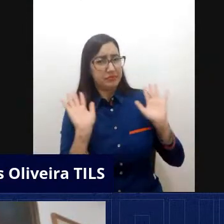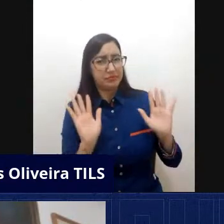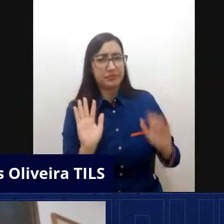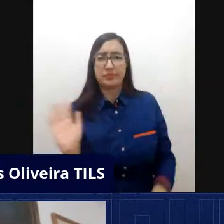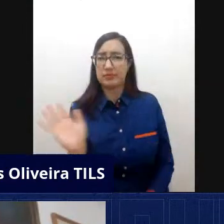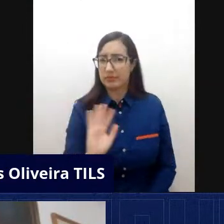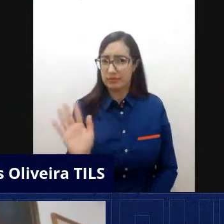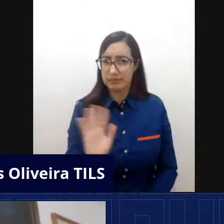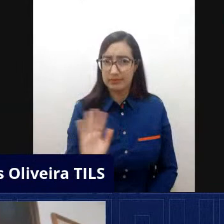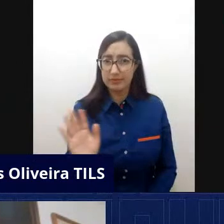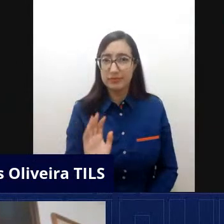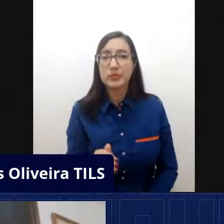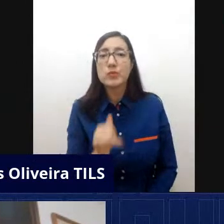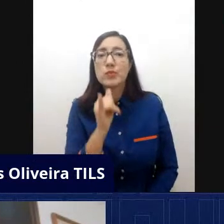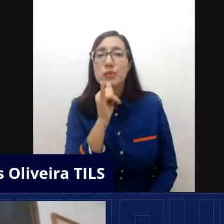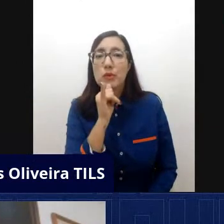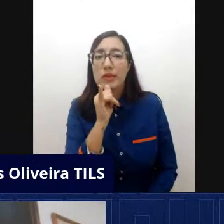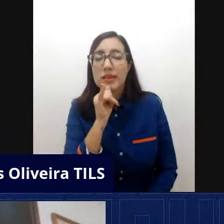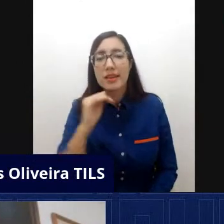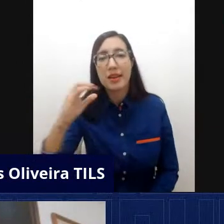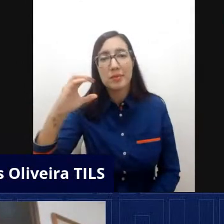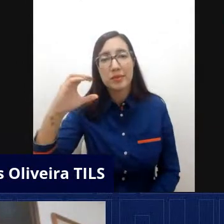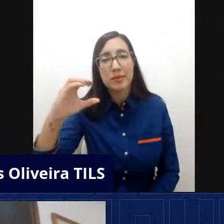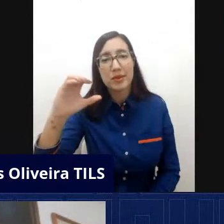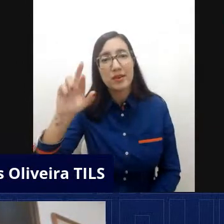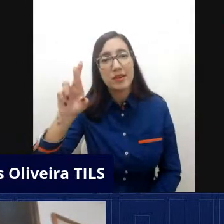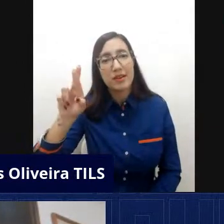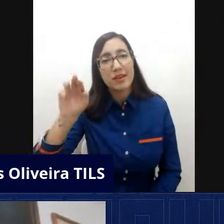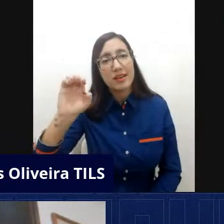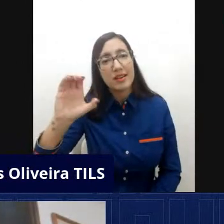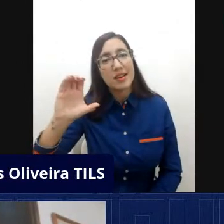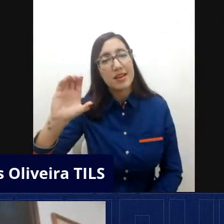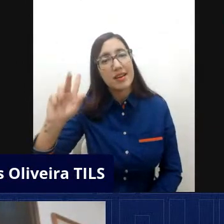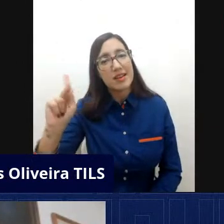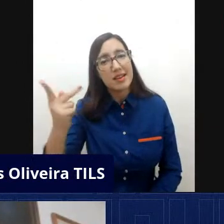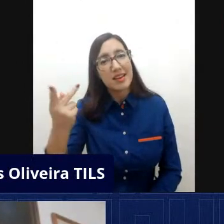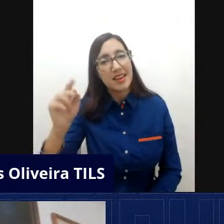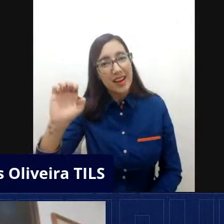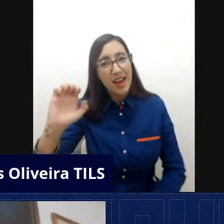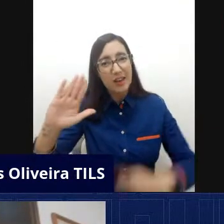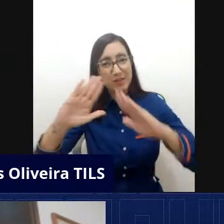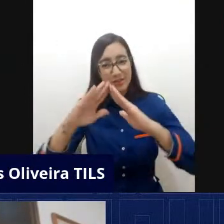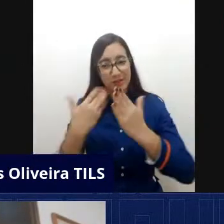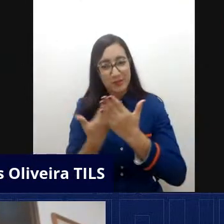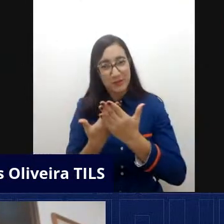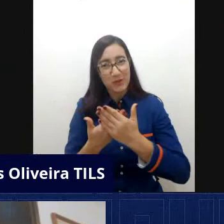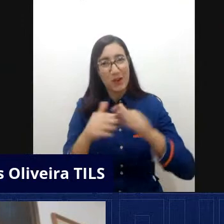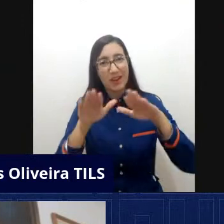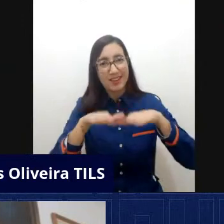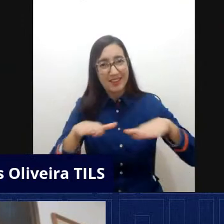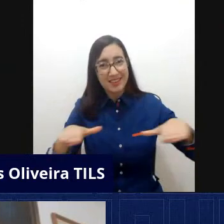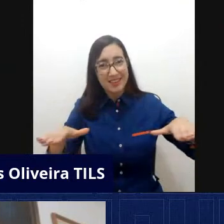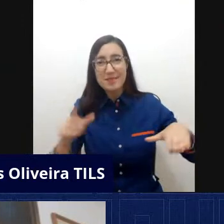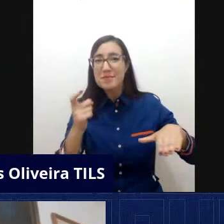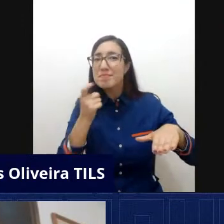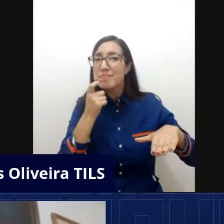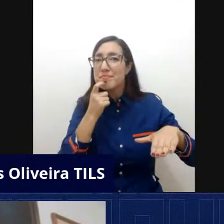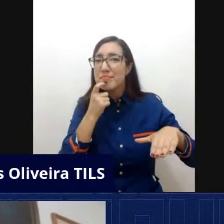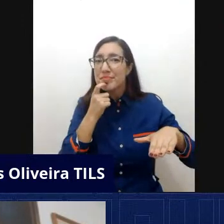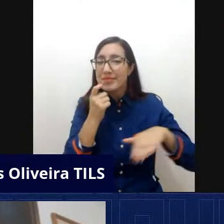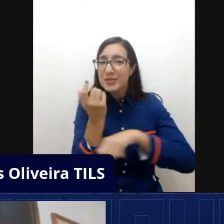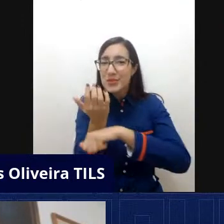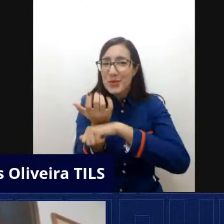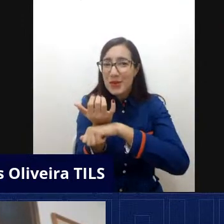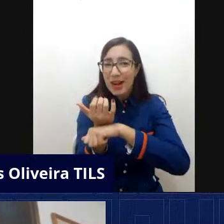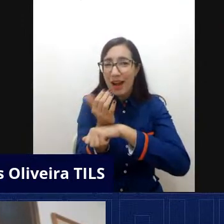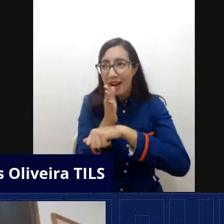é fundamental, né? Porque as estudantes que não têm com quem deixar a criança, ela tem que